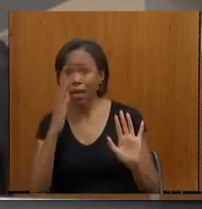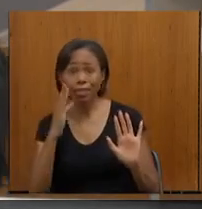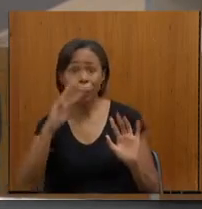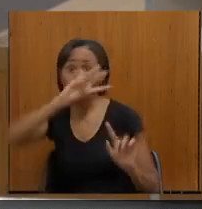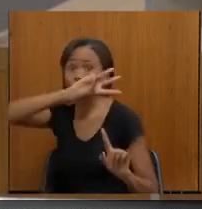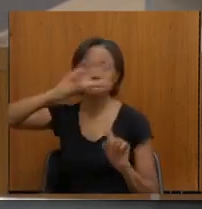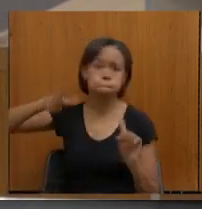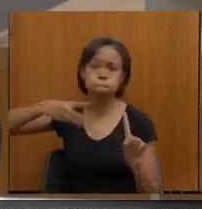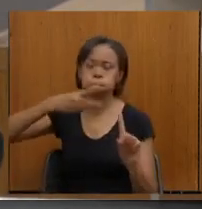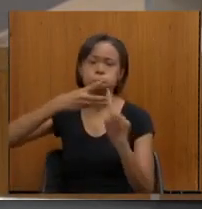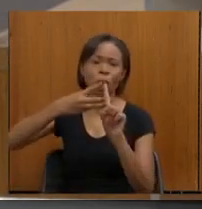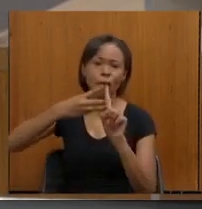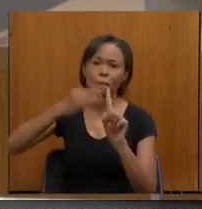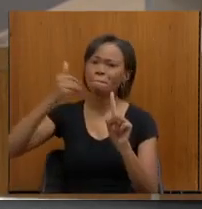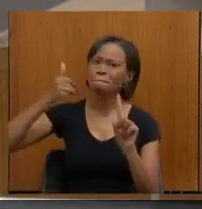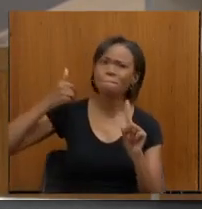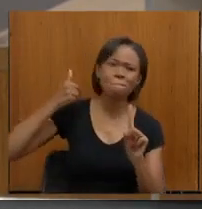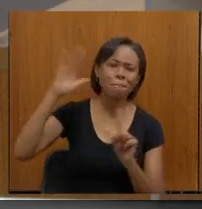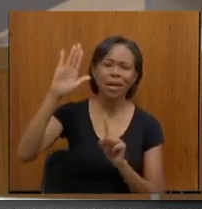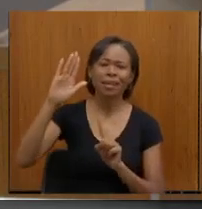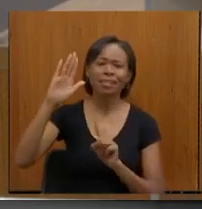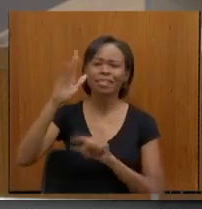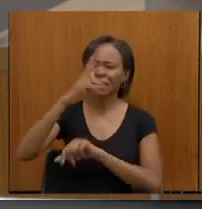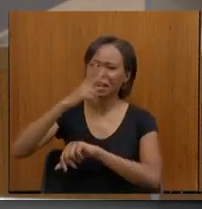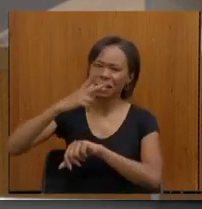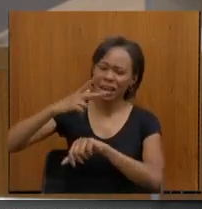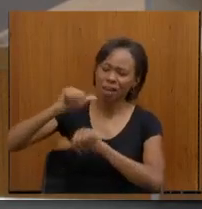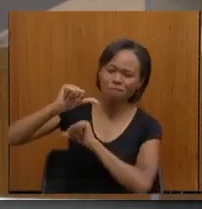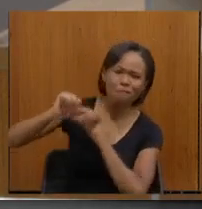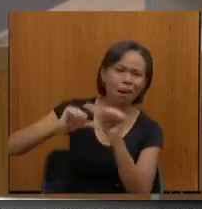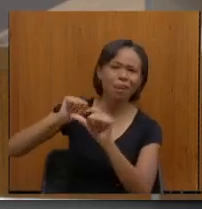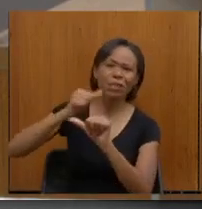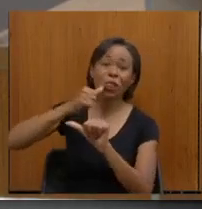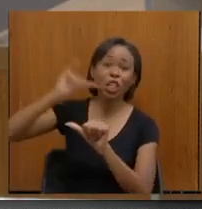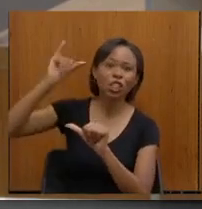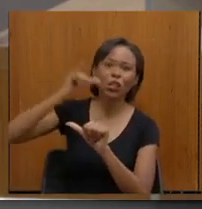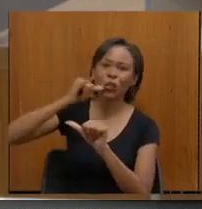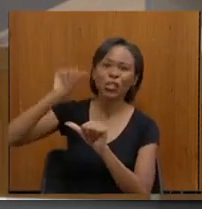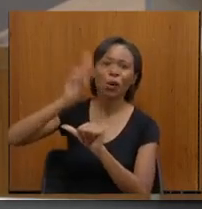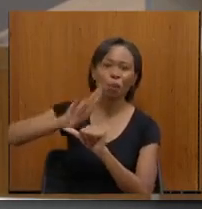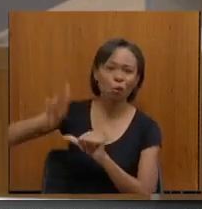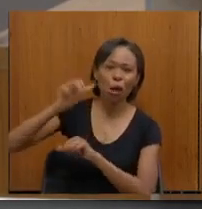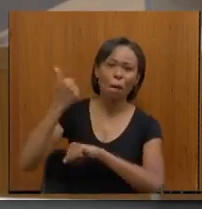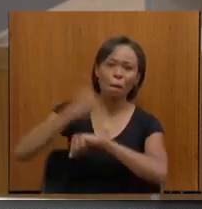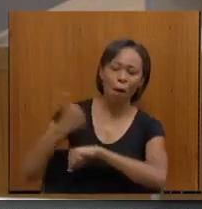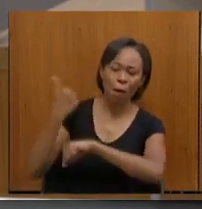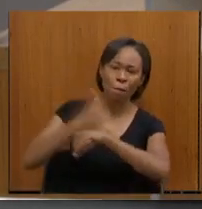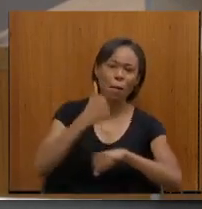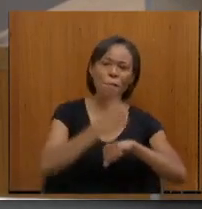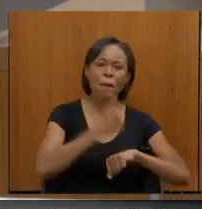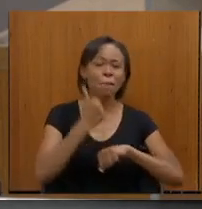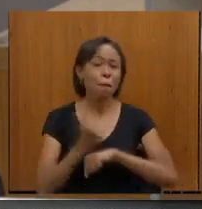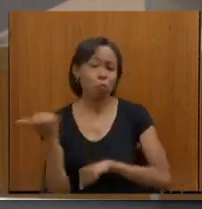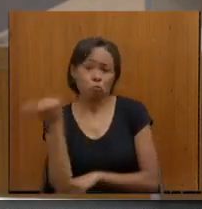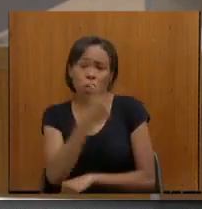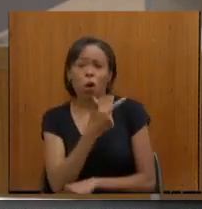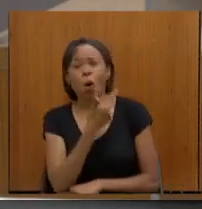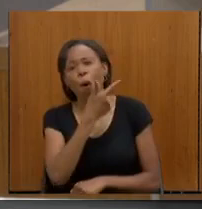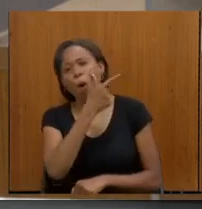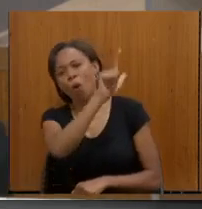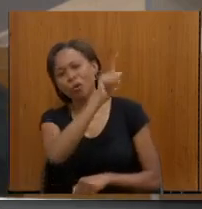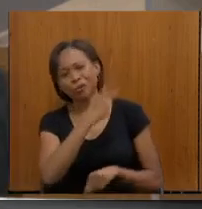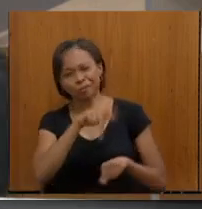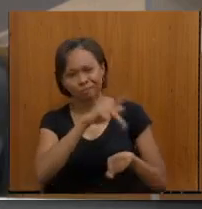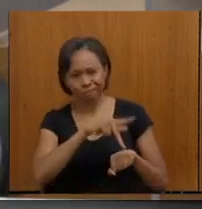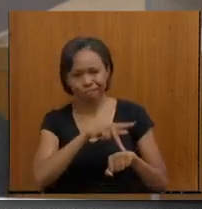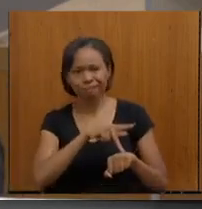vezes mais renováveis do que muitos dos países desenvolvidos estão aí porque só te ver aqui a realidade Brasileira